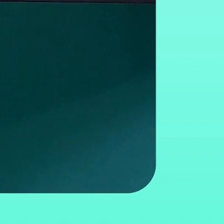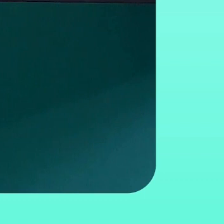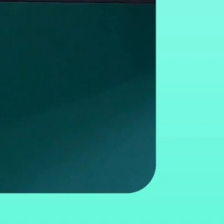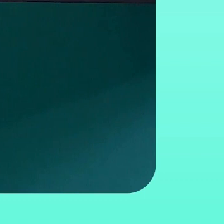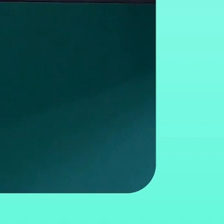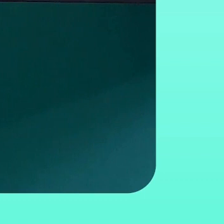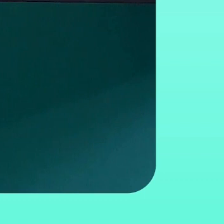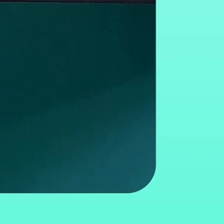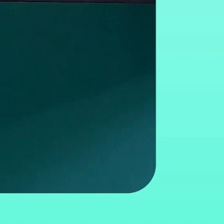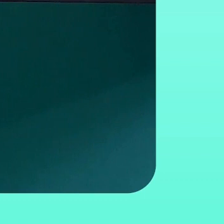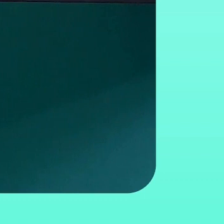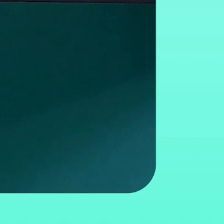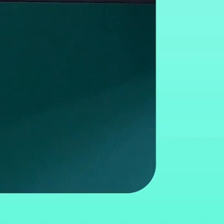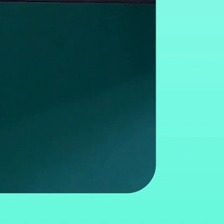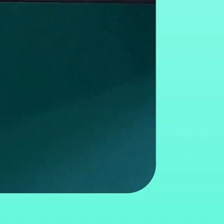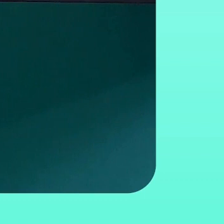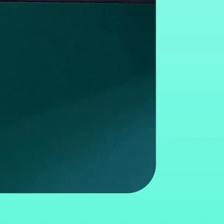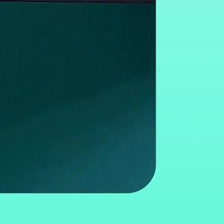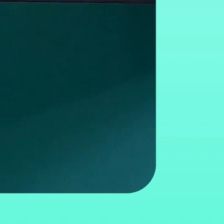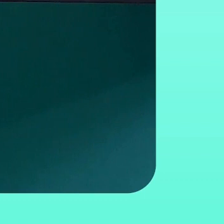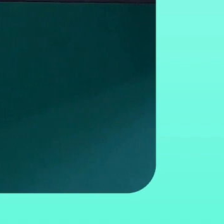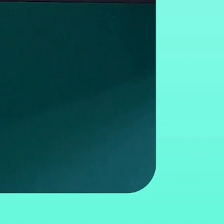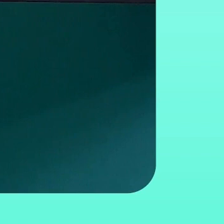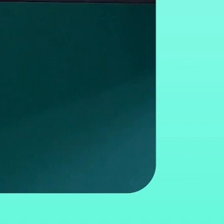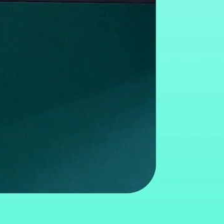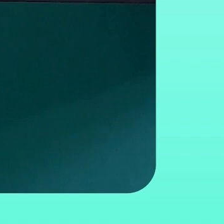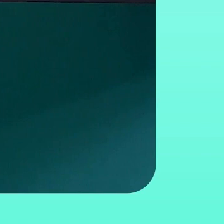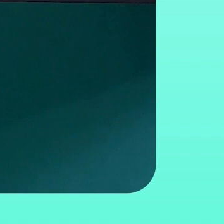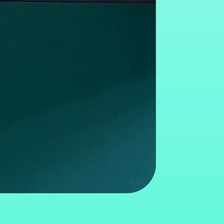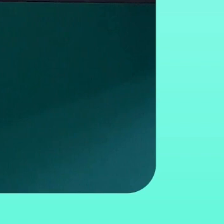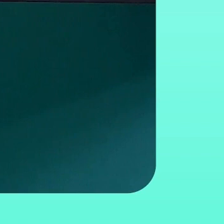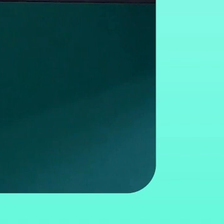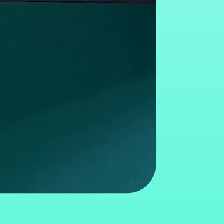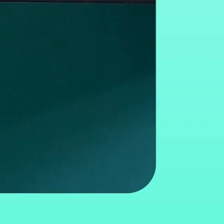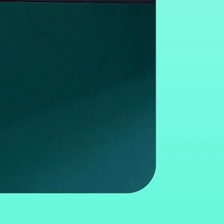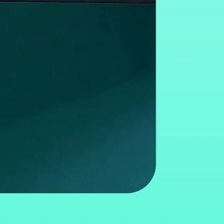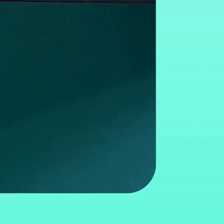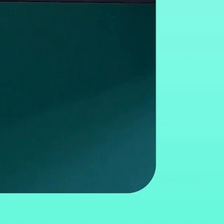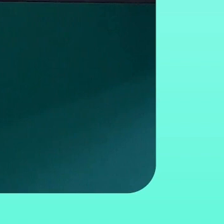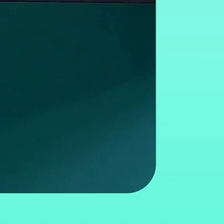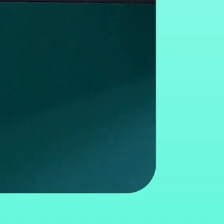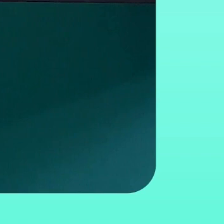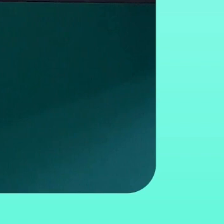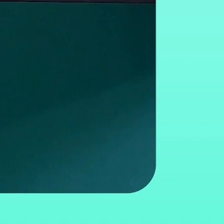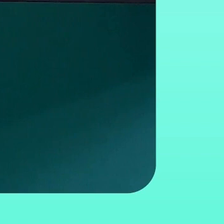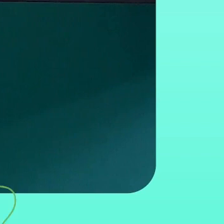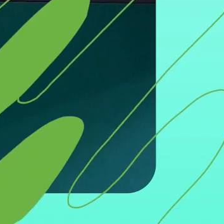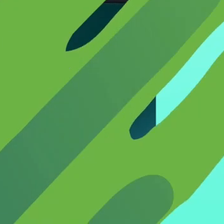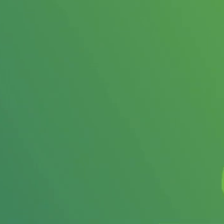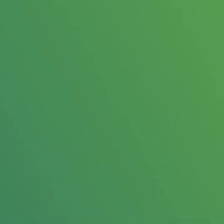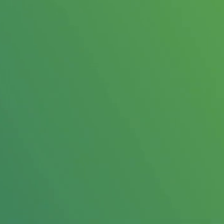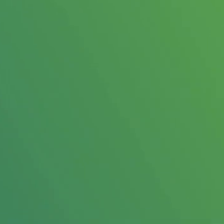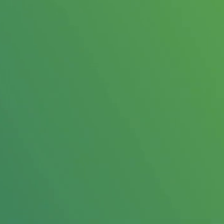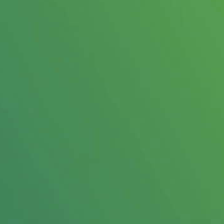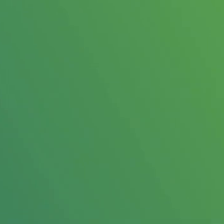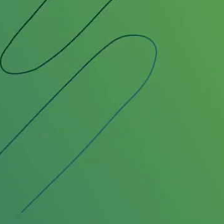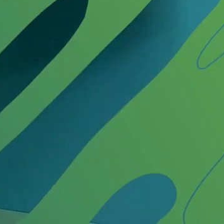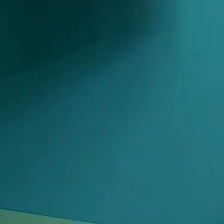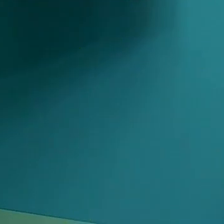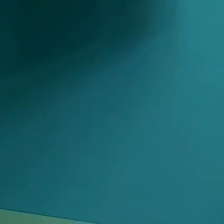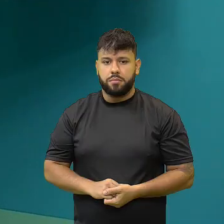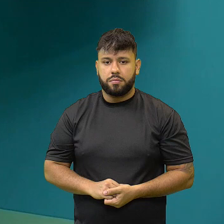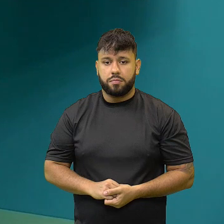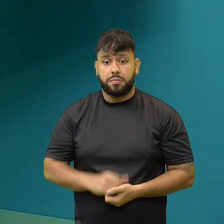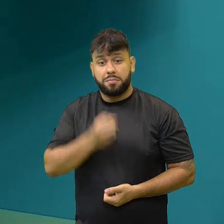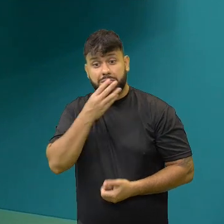cor bordô. O professor está em pé, à frente de uma parede verde, e à sua esquerda a televisão interativa.